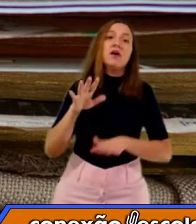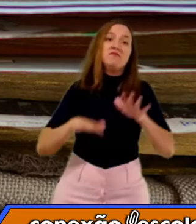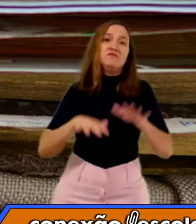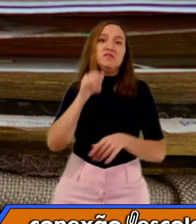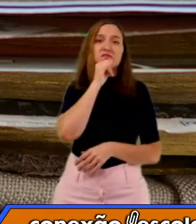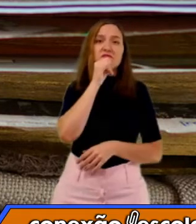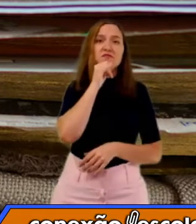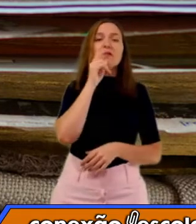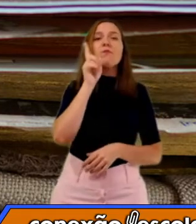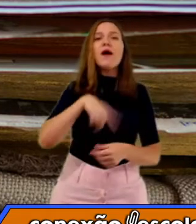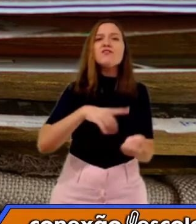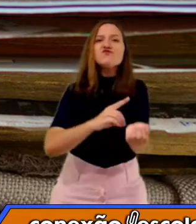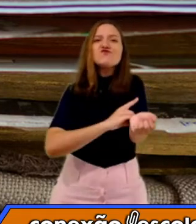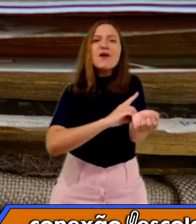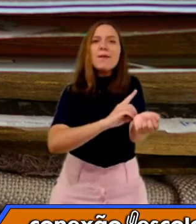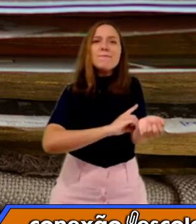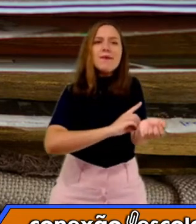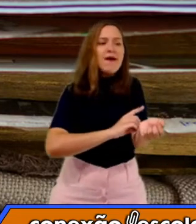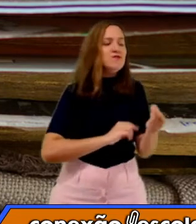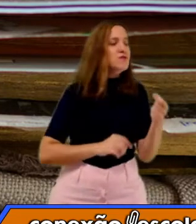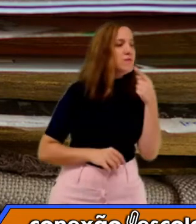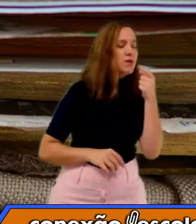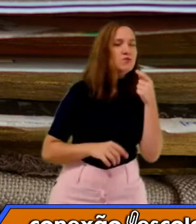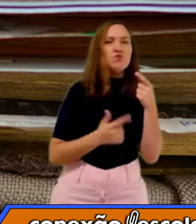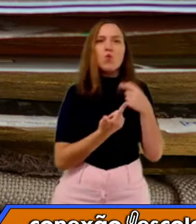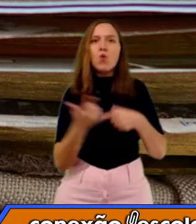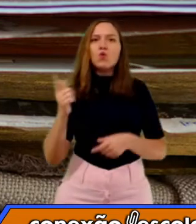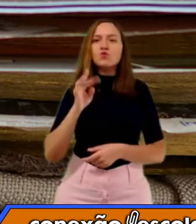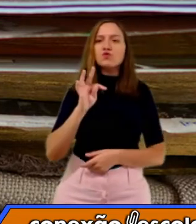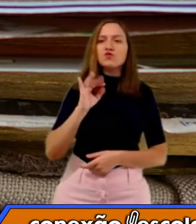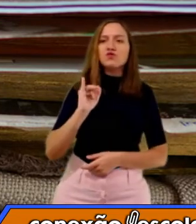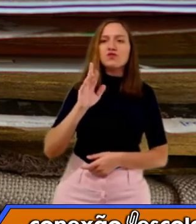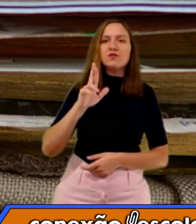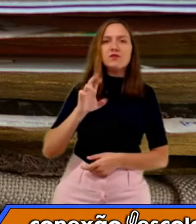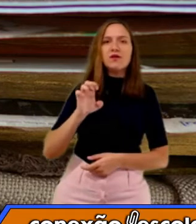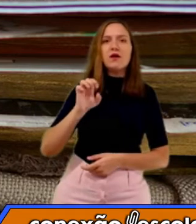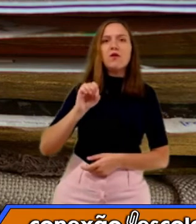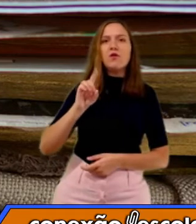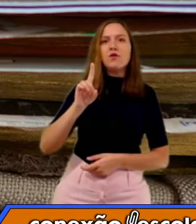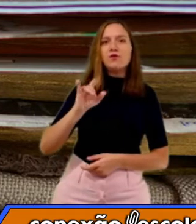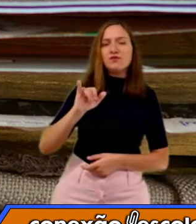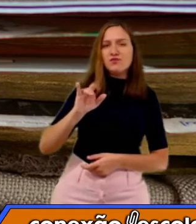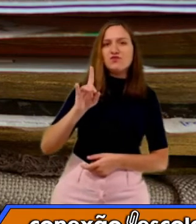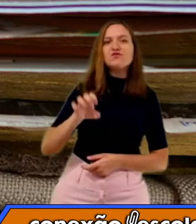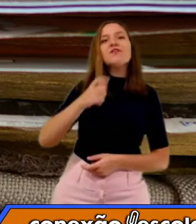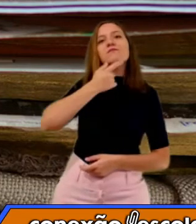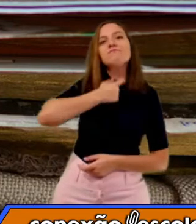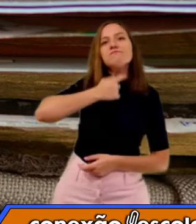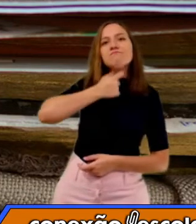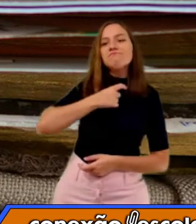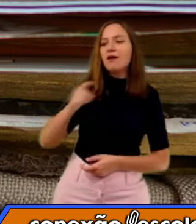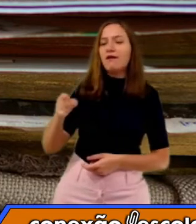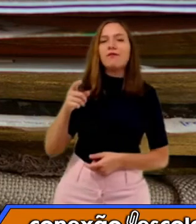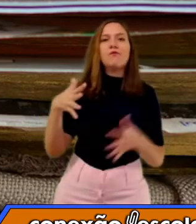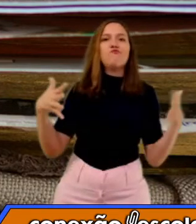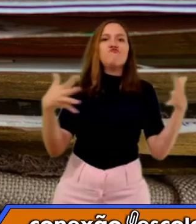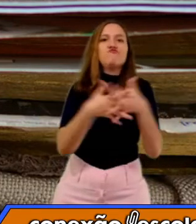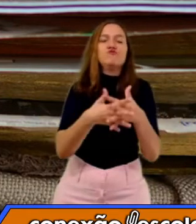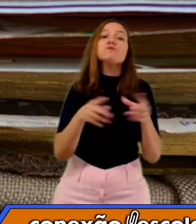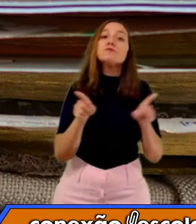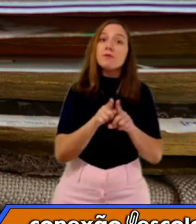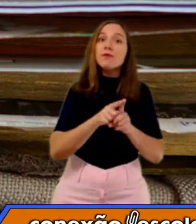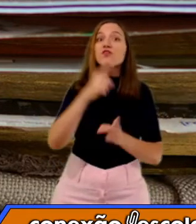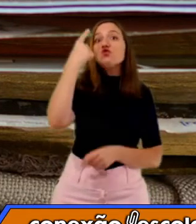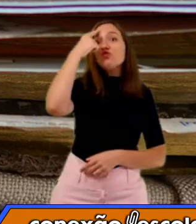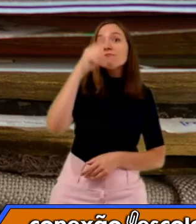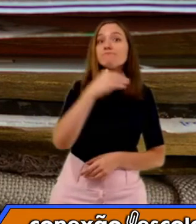de diabetes e estar tomando um remédio para tireoide. Nós temos que estar tomando cuidado com o prazo de validade.